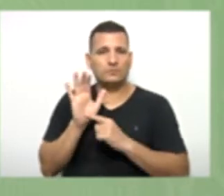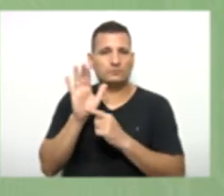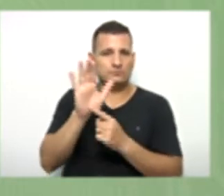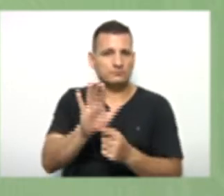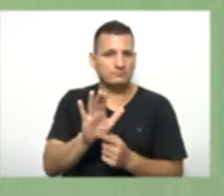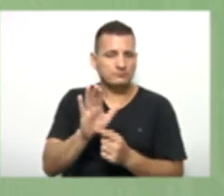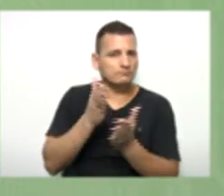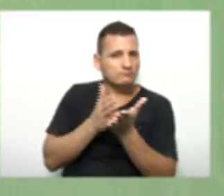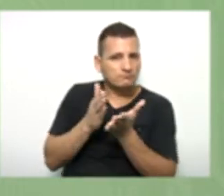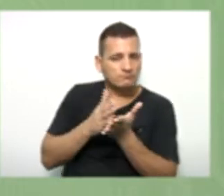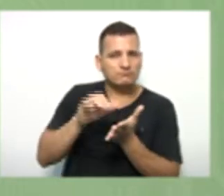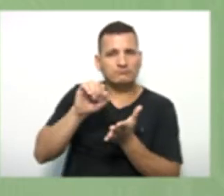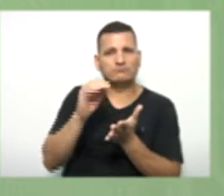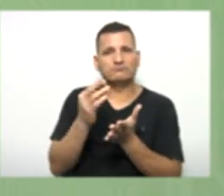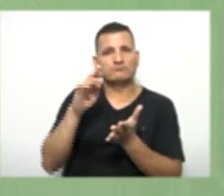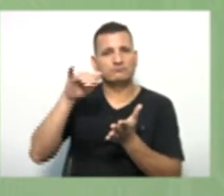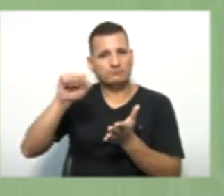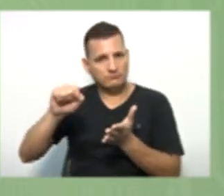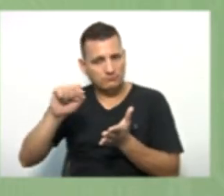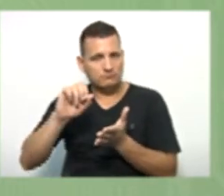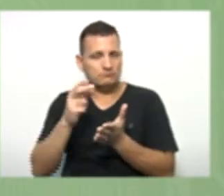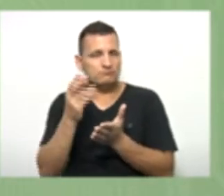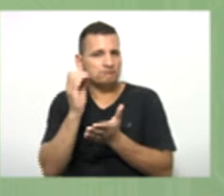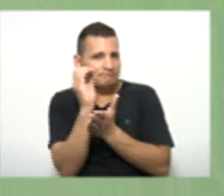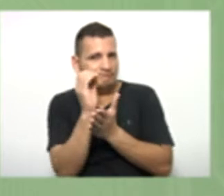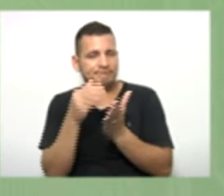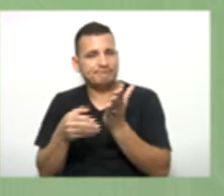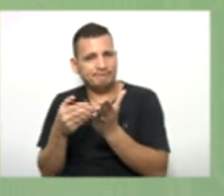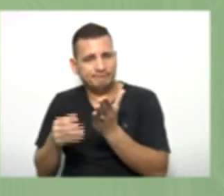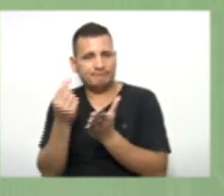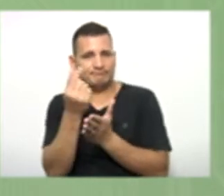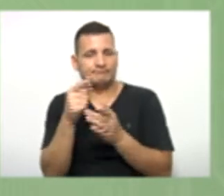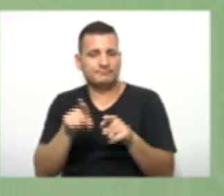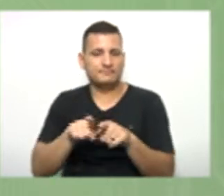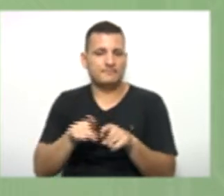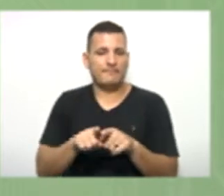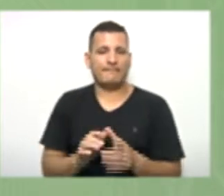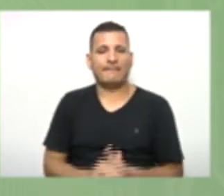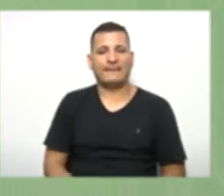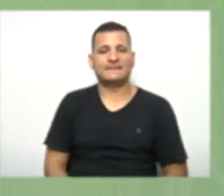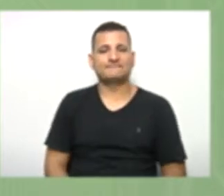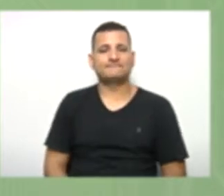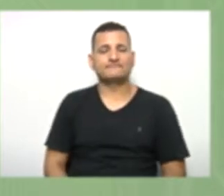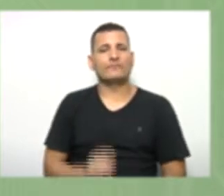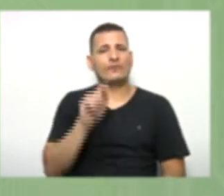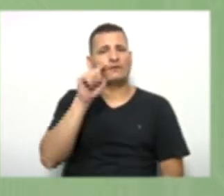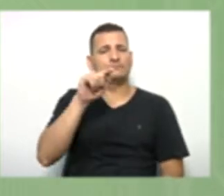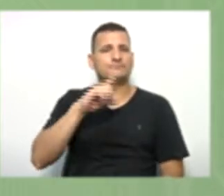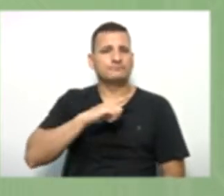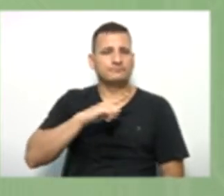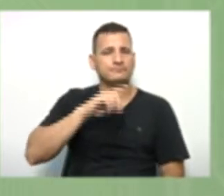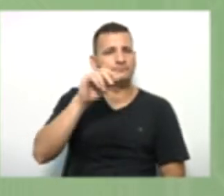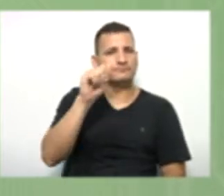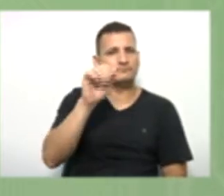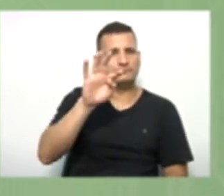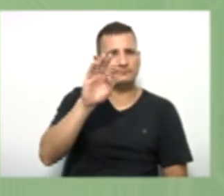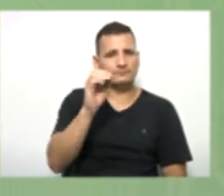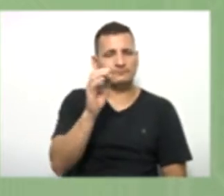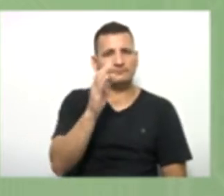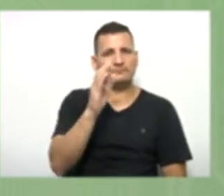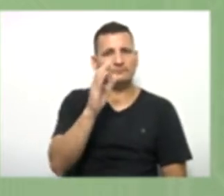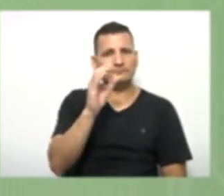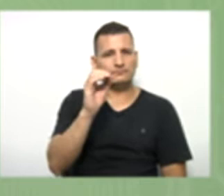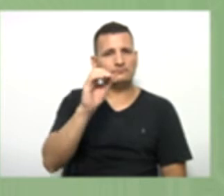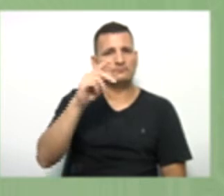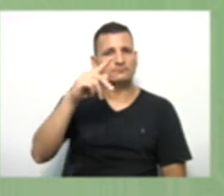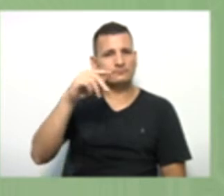demonstração de sobras e perdas do exercício. Então, nós temos aqui, ó, ato cooperativo, né? E ato